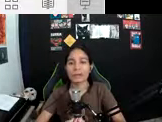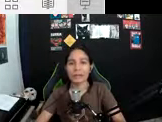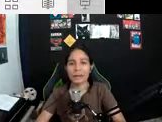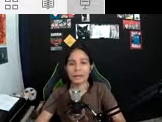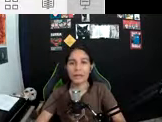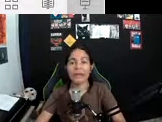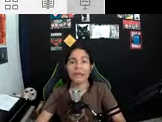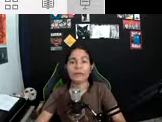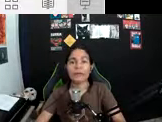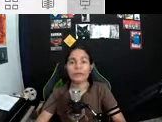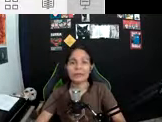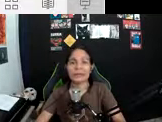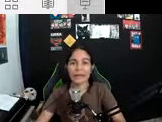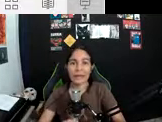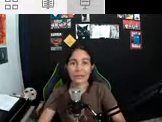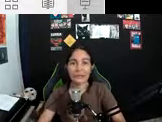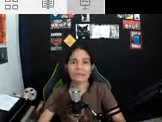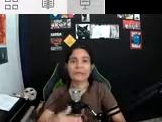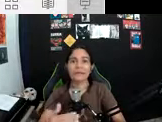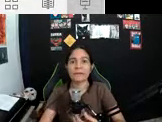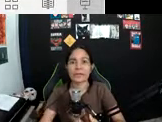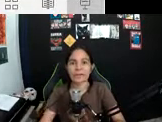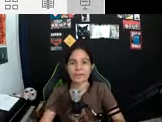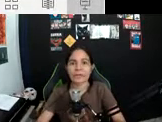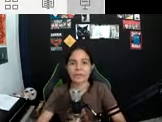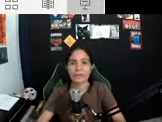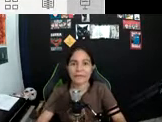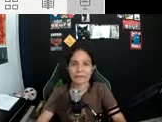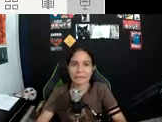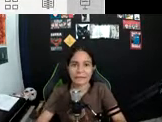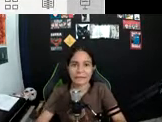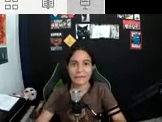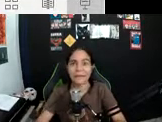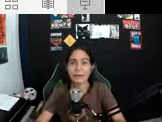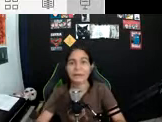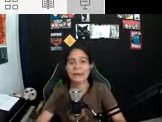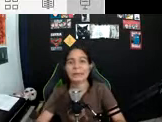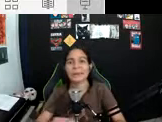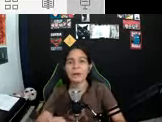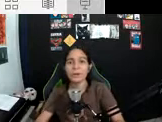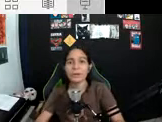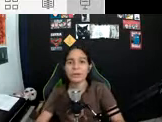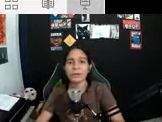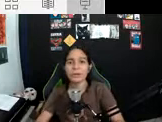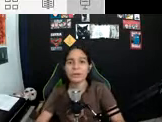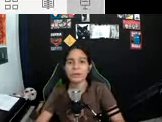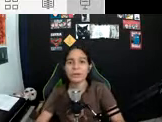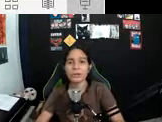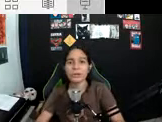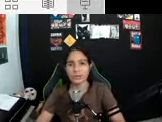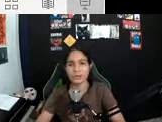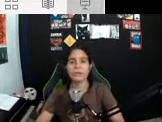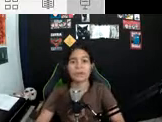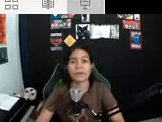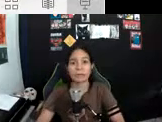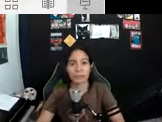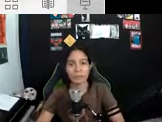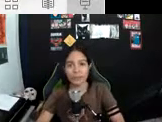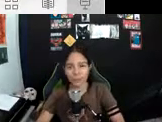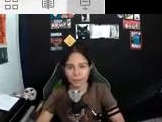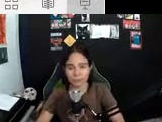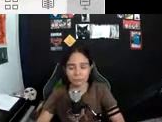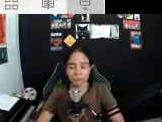de qualidade, nos gastos e investimentos necessários para que a saúde da população fosse